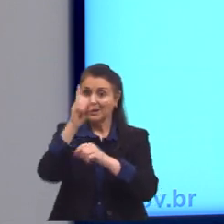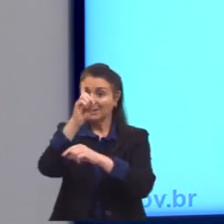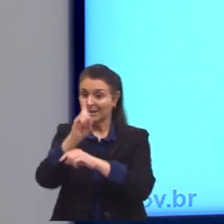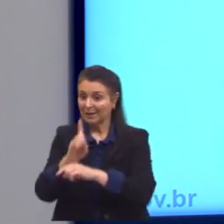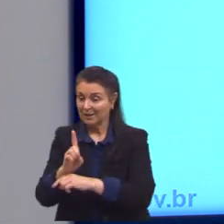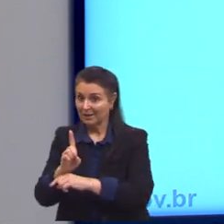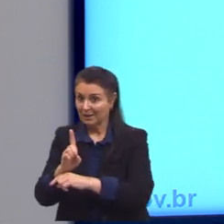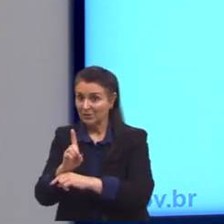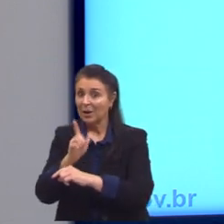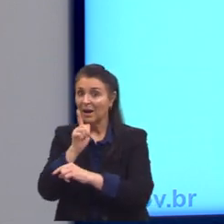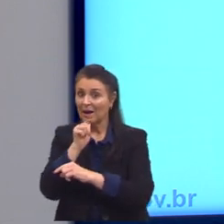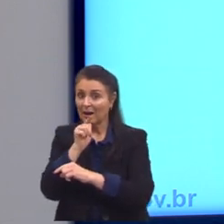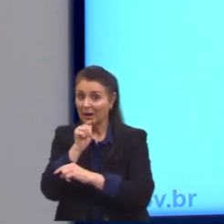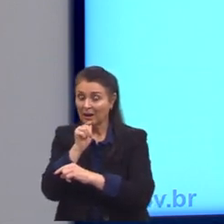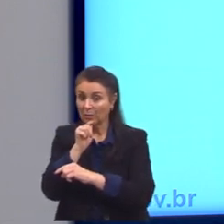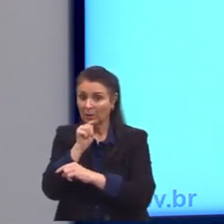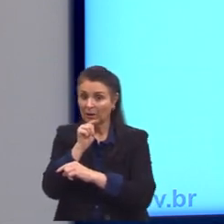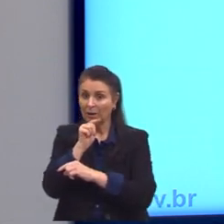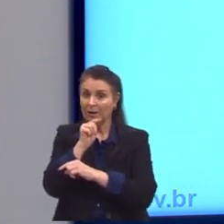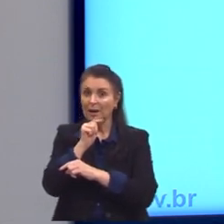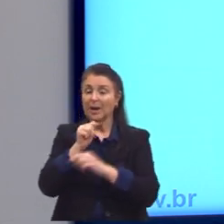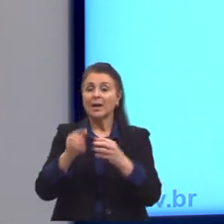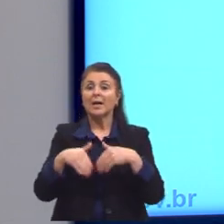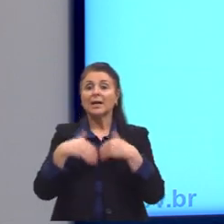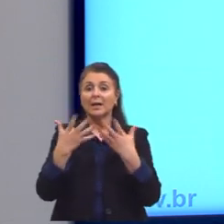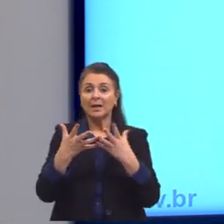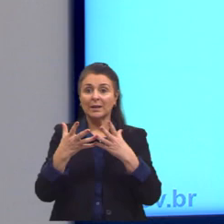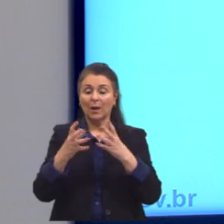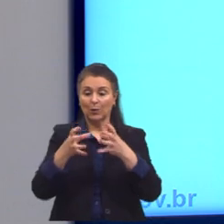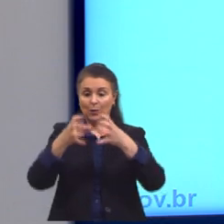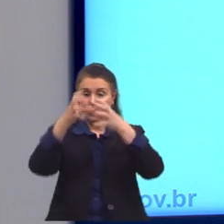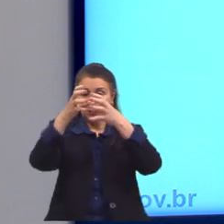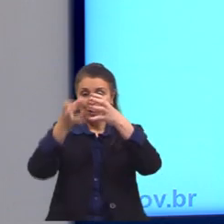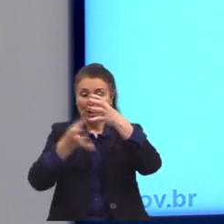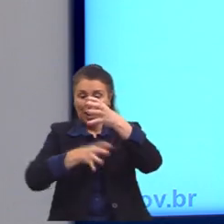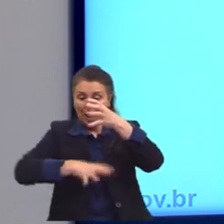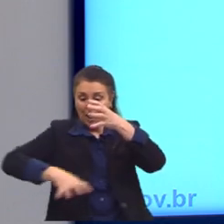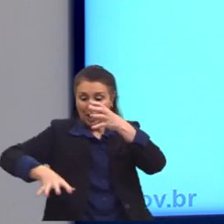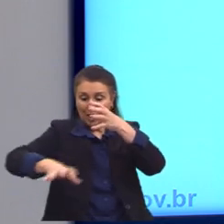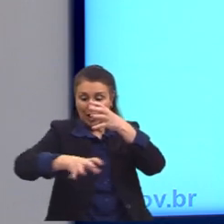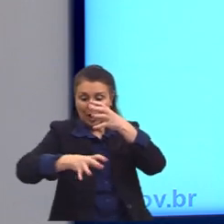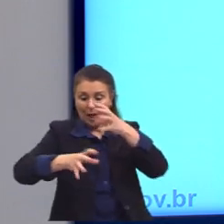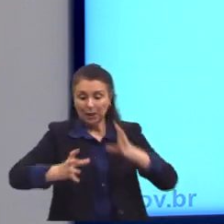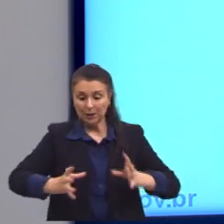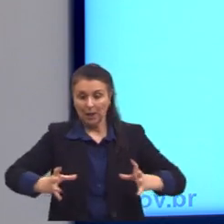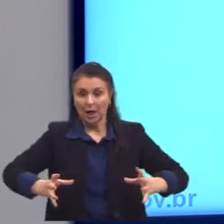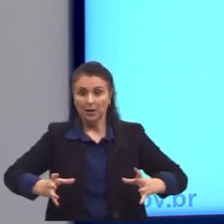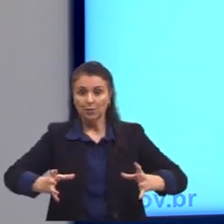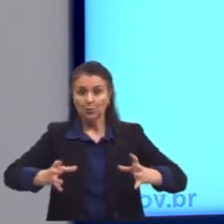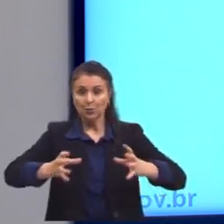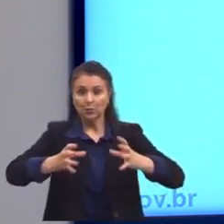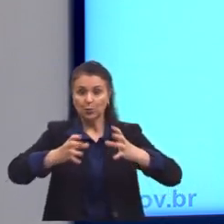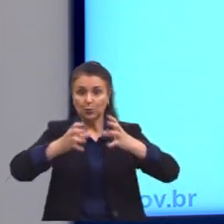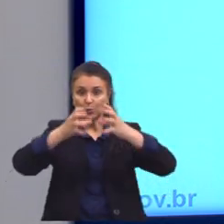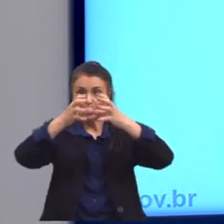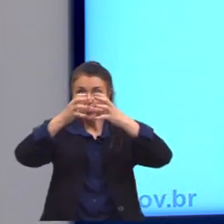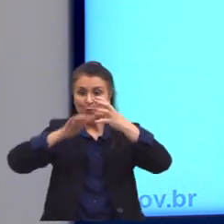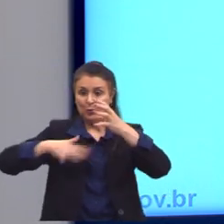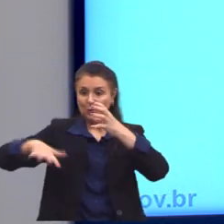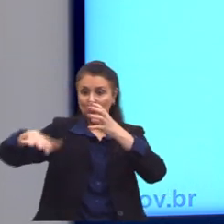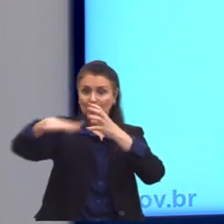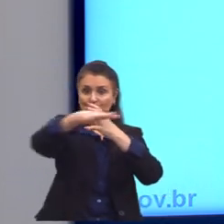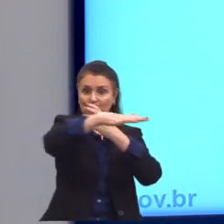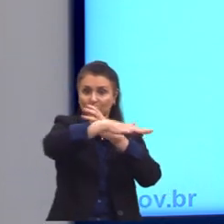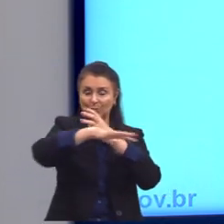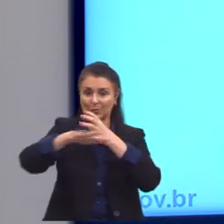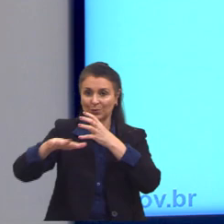ele acaba ficando né a maior parte deles fica aqui embaixo e não visível aí você é um caso é análogo a